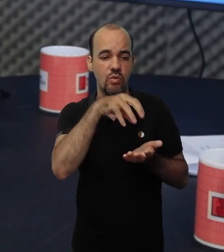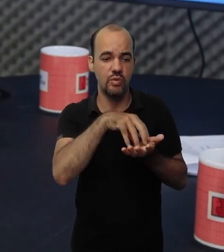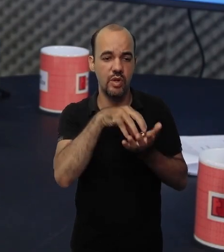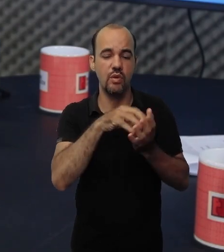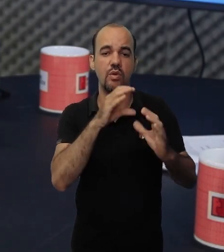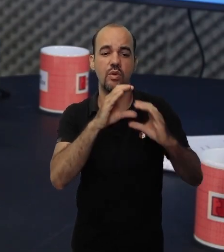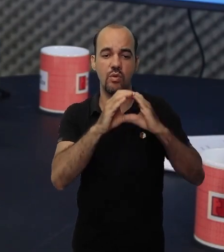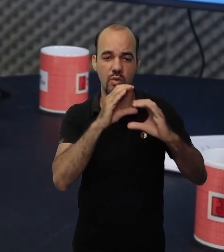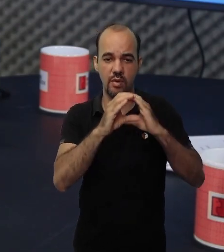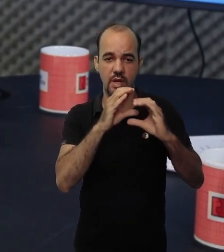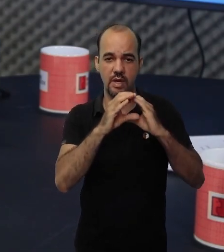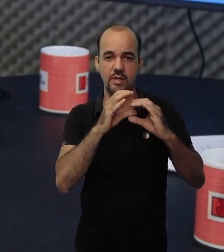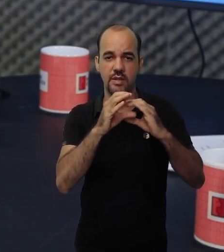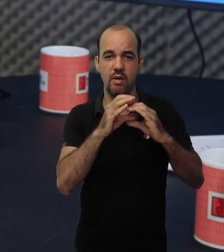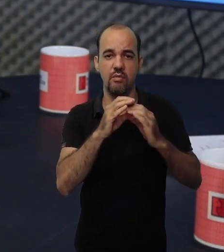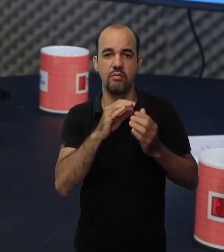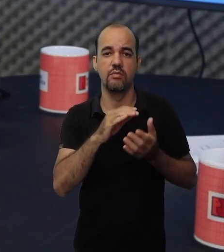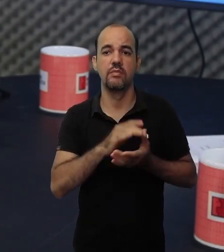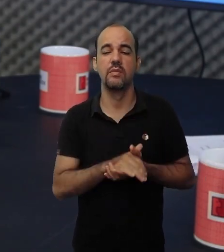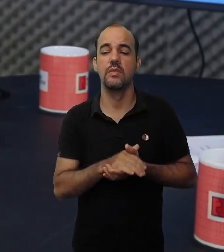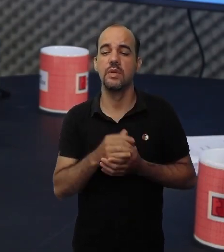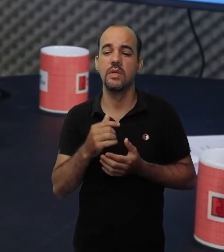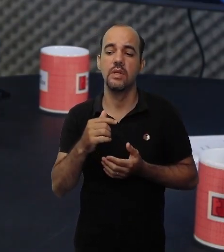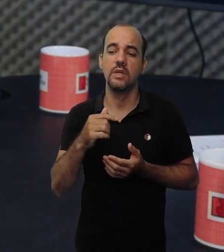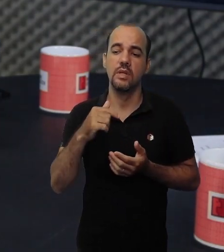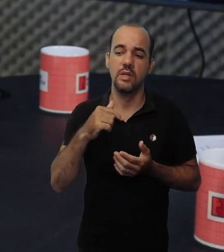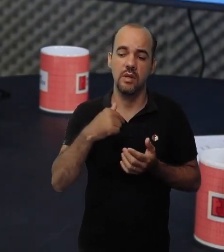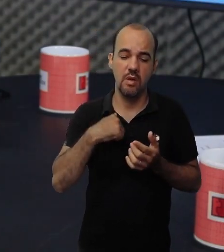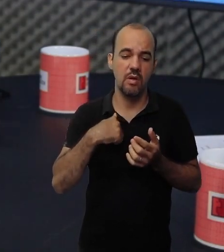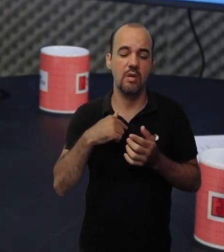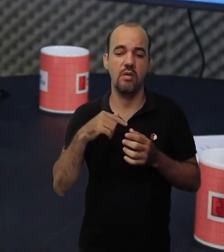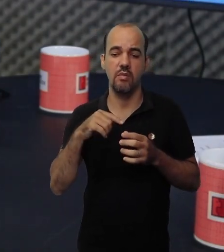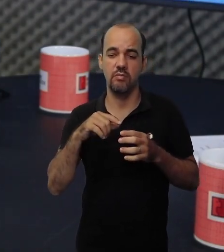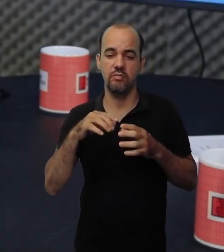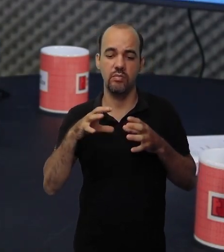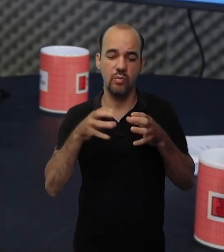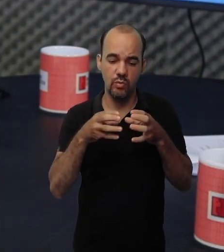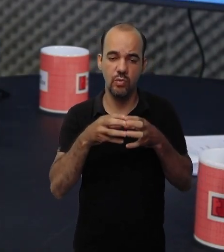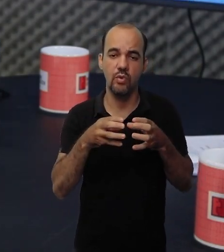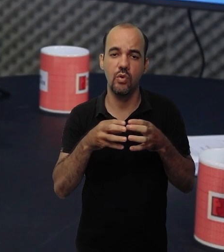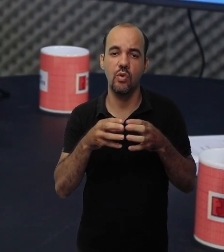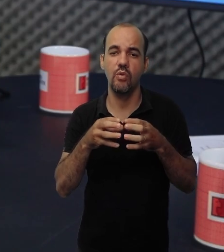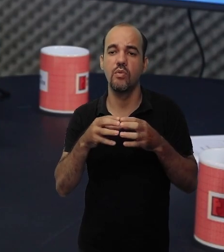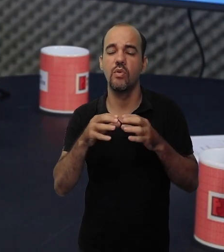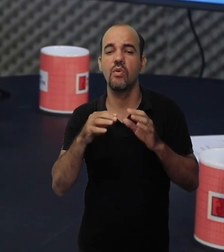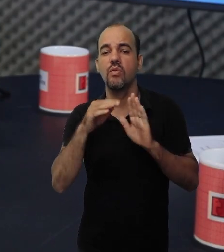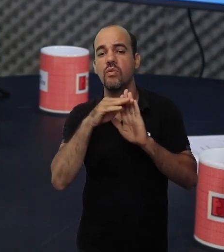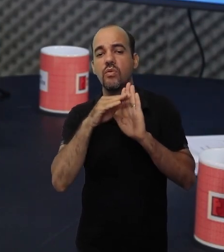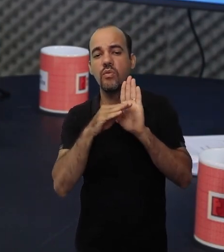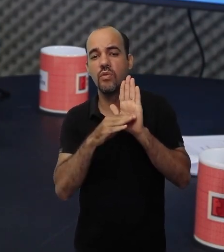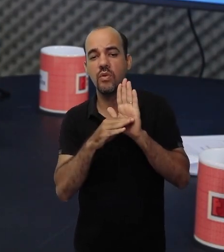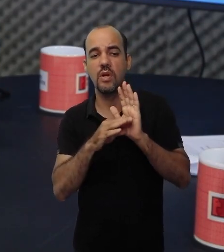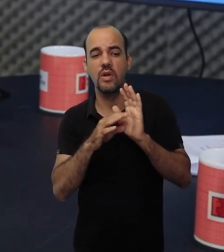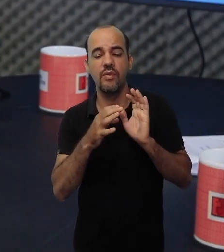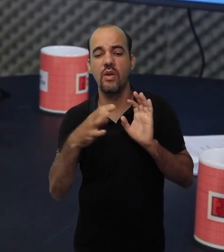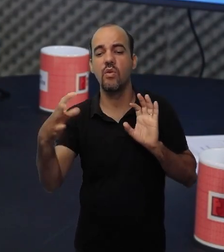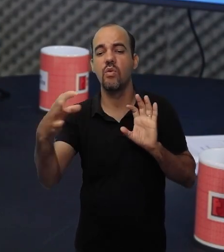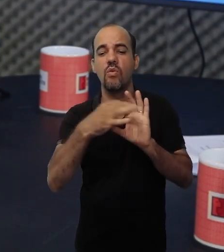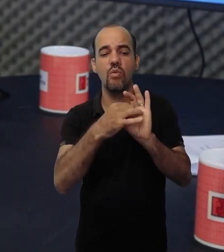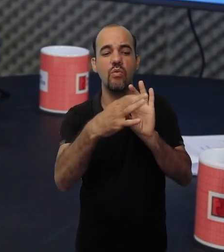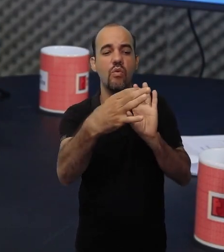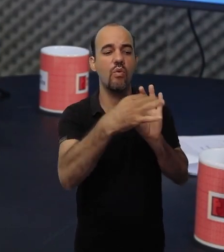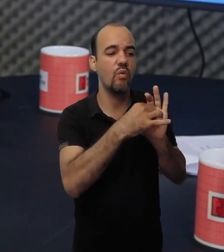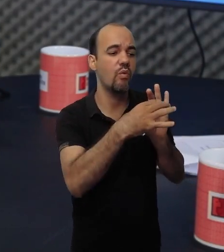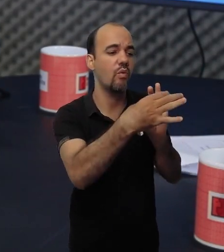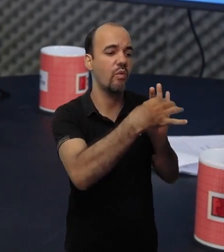a gente teve algumas coisas a ser feitas, né, no sentido de unir a GRE, porque